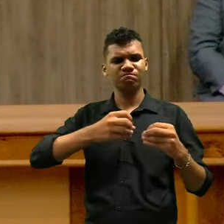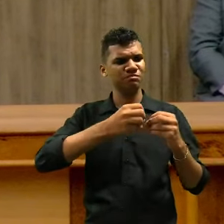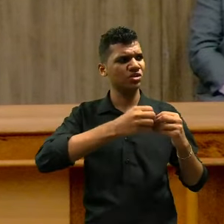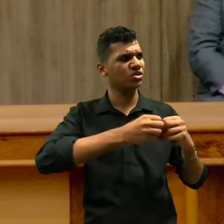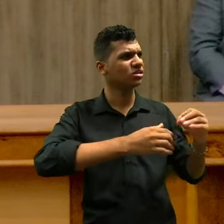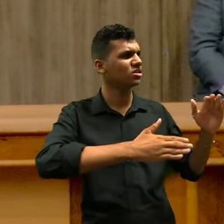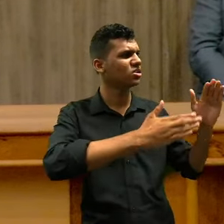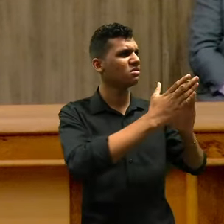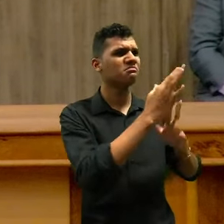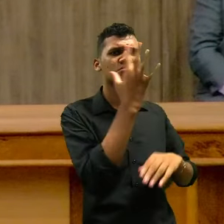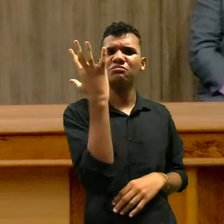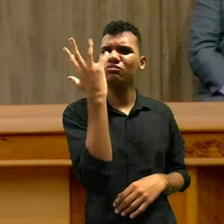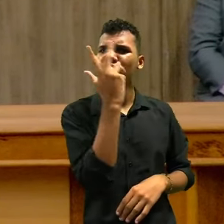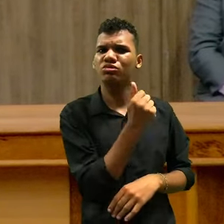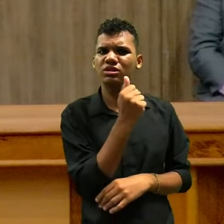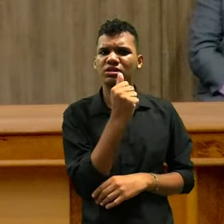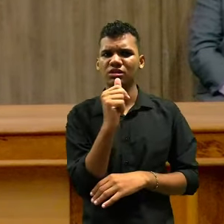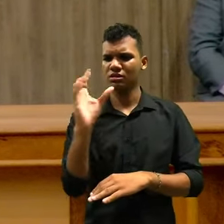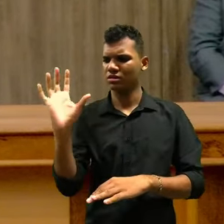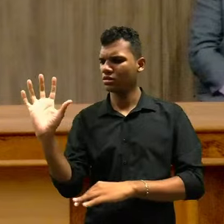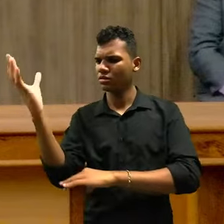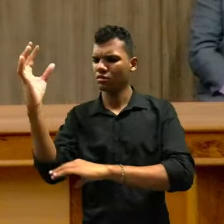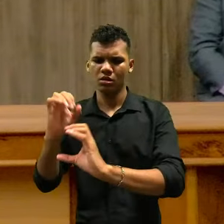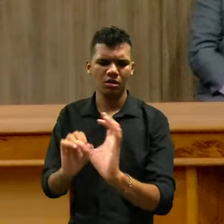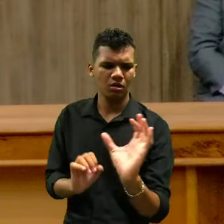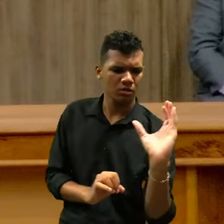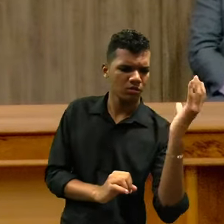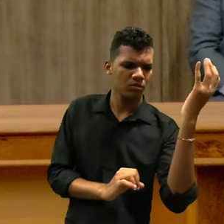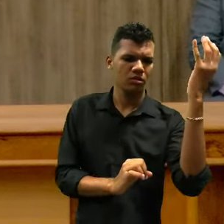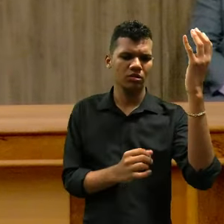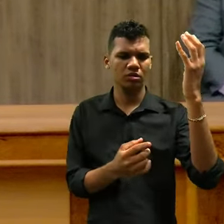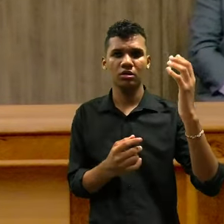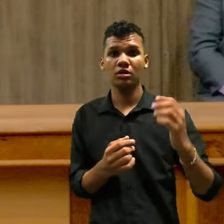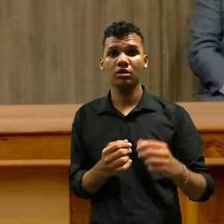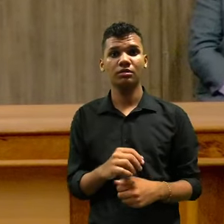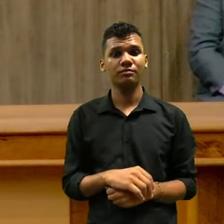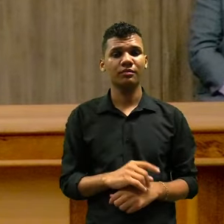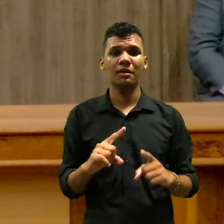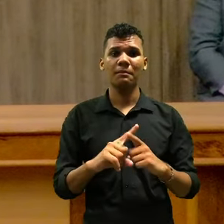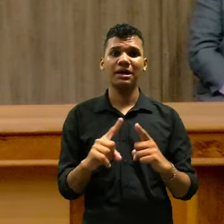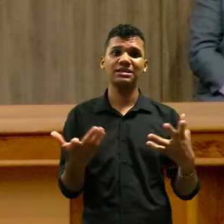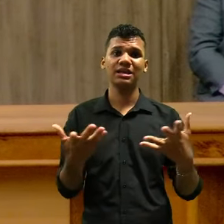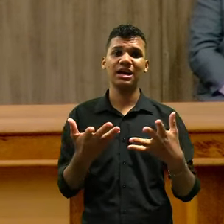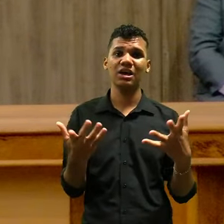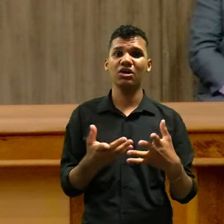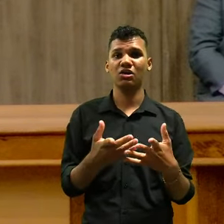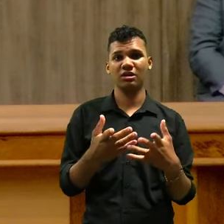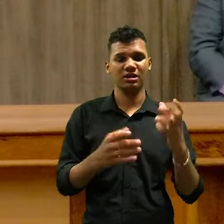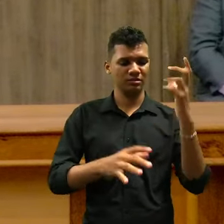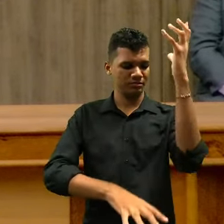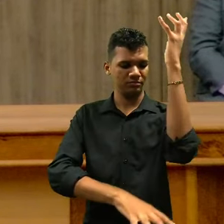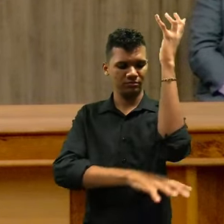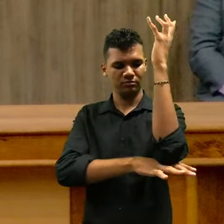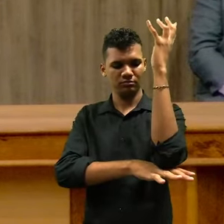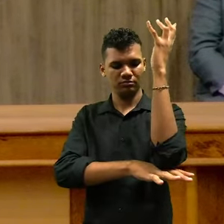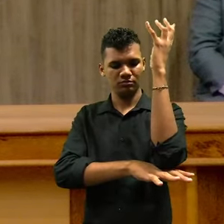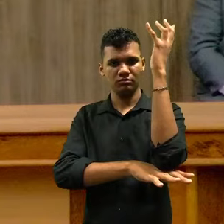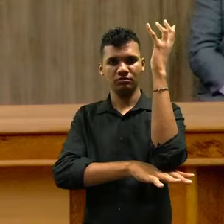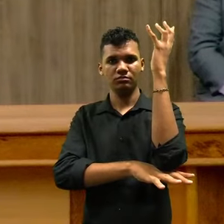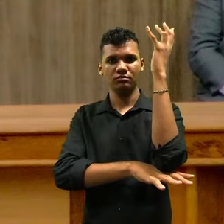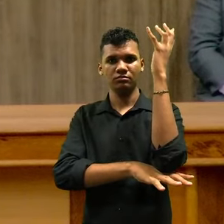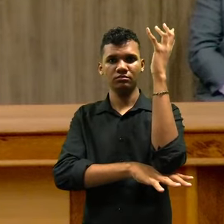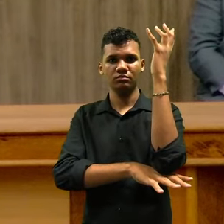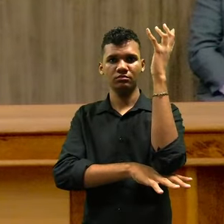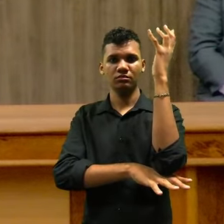aí eles plantaram ao redor da casa vários Pé de Pau não sei o nome e agora a a raiz está estourando